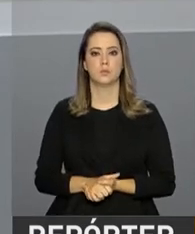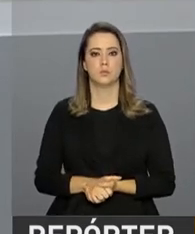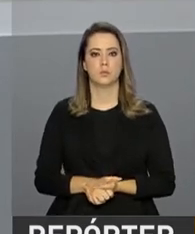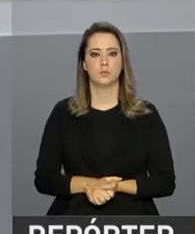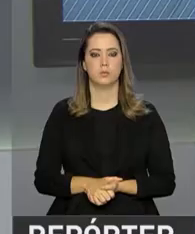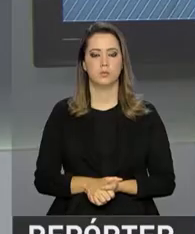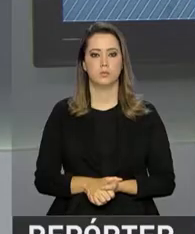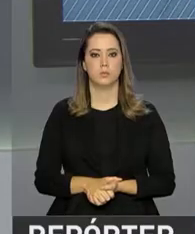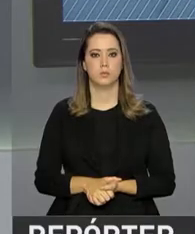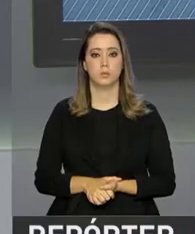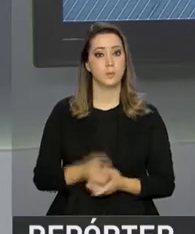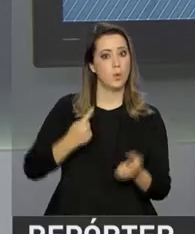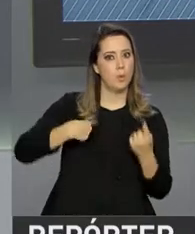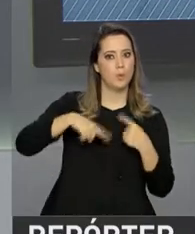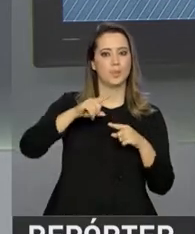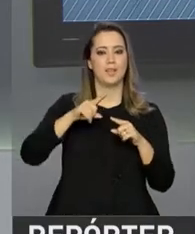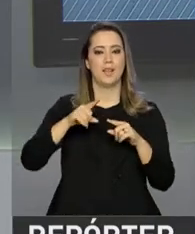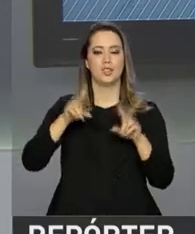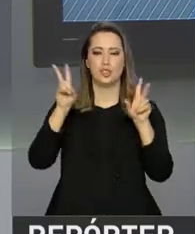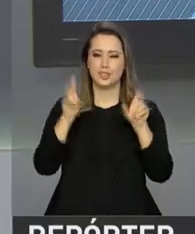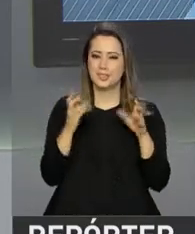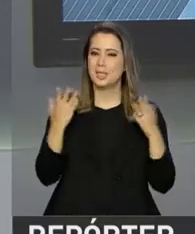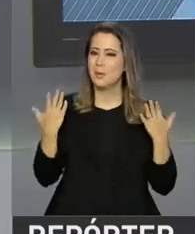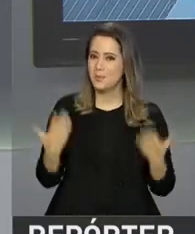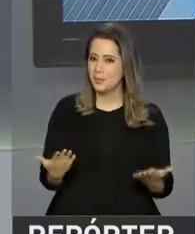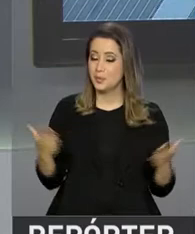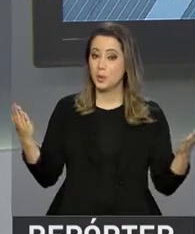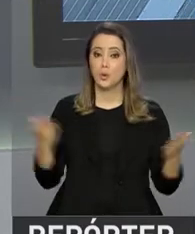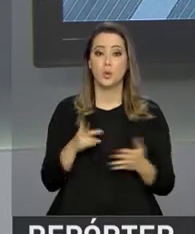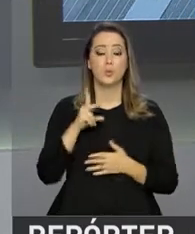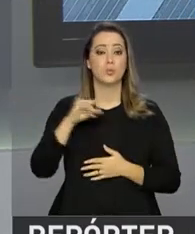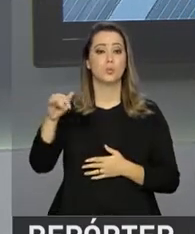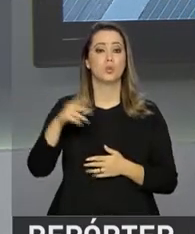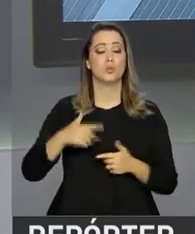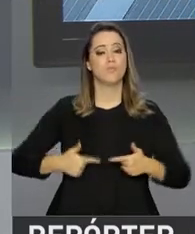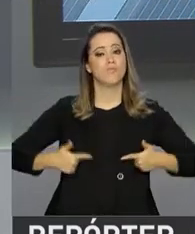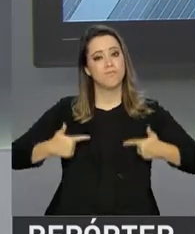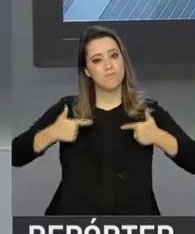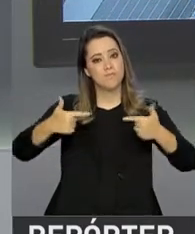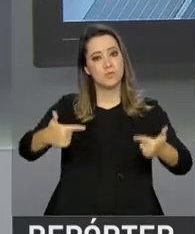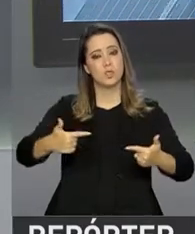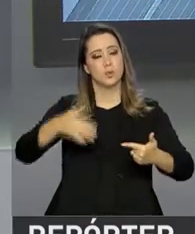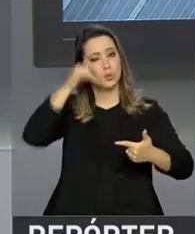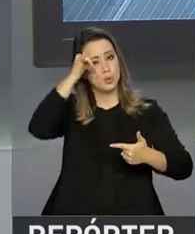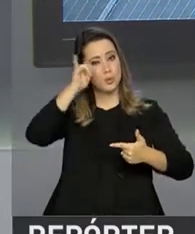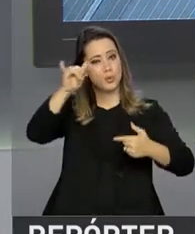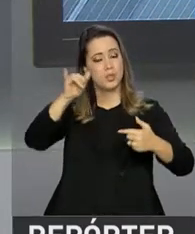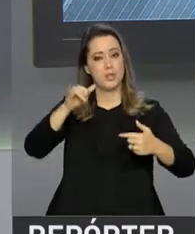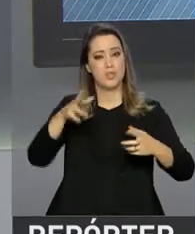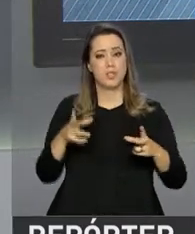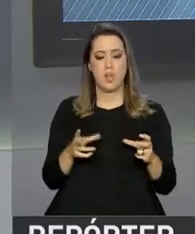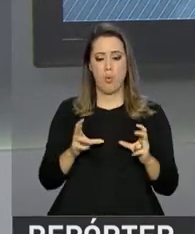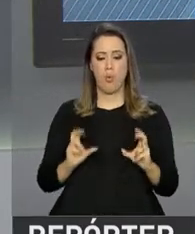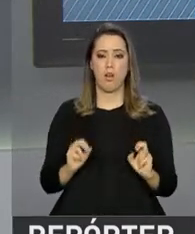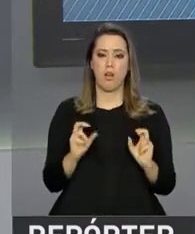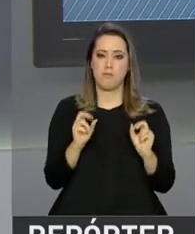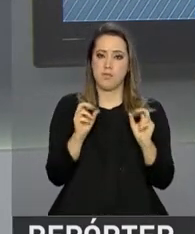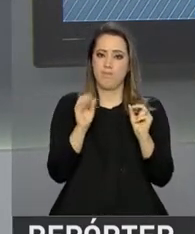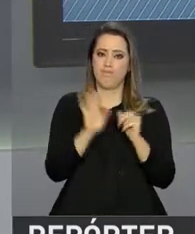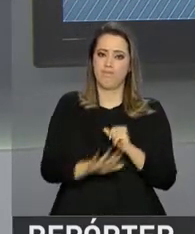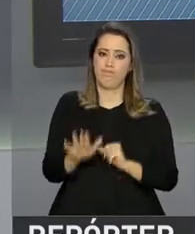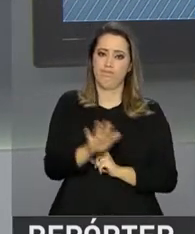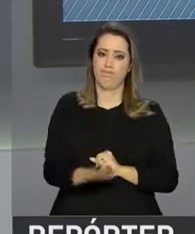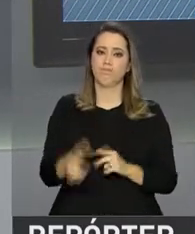escola.trabalho.gov.br. Nós vamos mudar de assunto porque hoje é o Dia Internacional de Luta contra o Câncer na Infância. De acordo com o